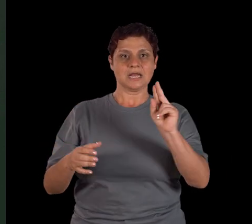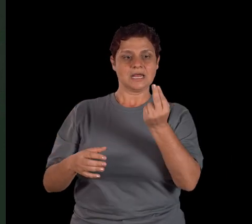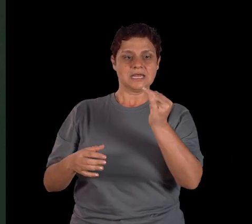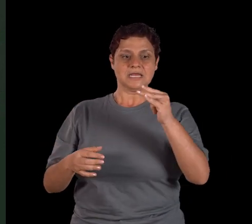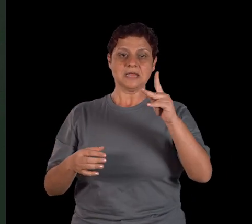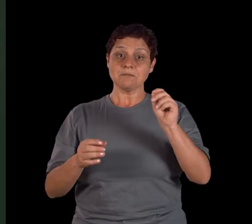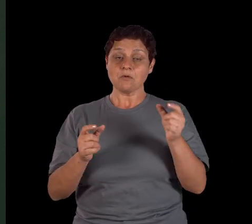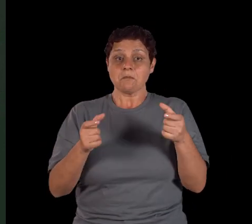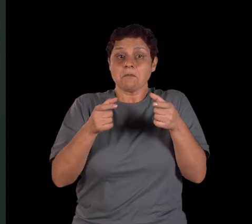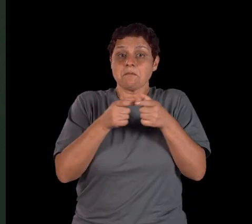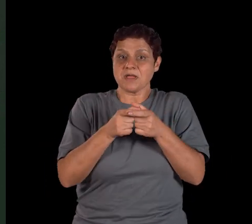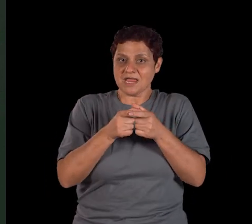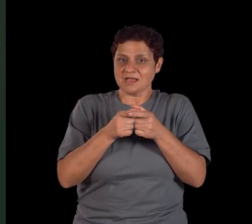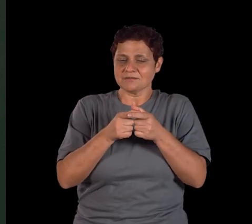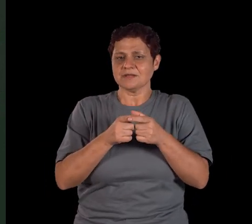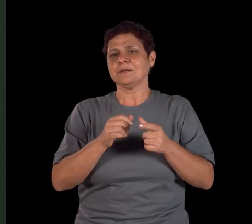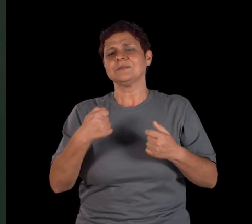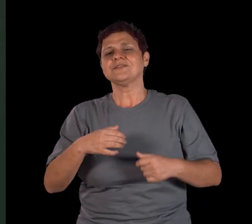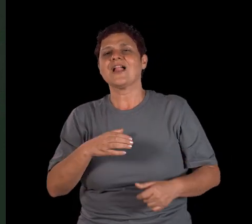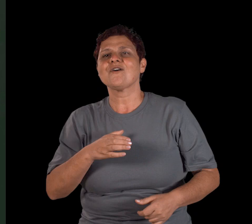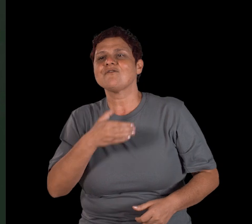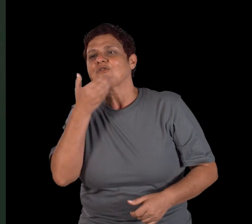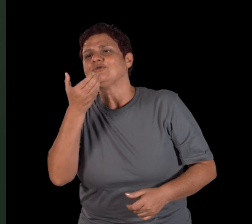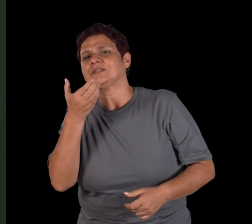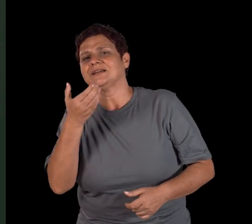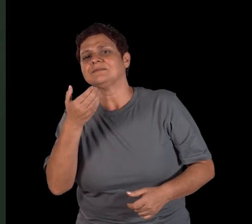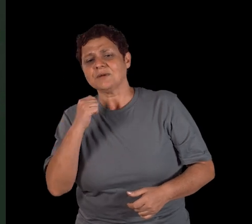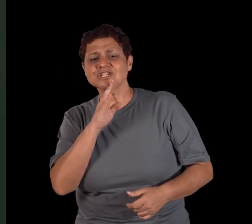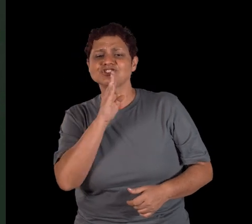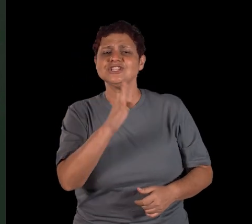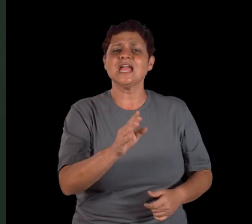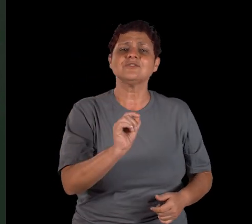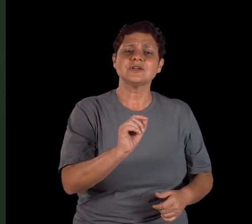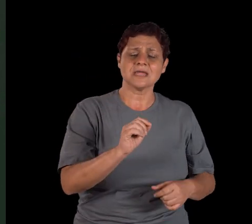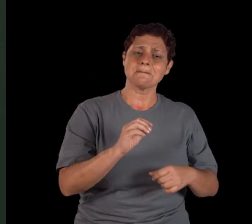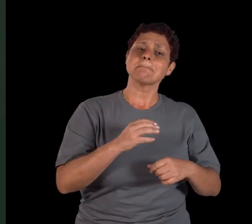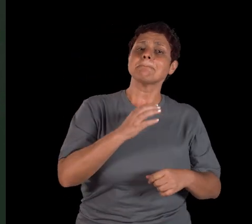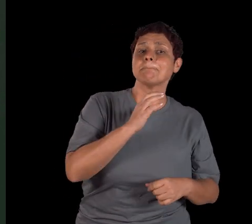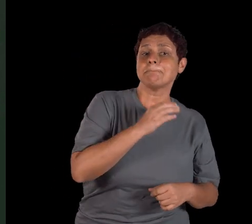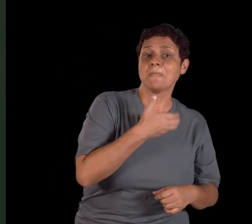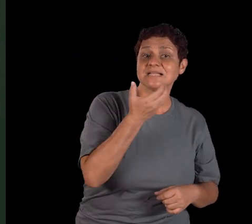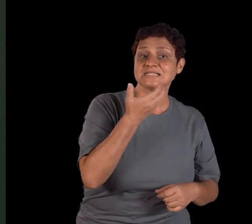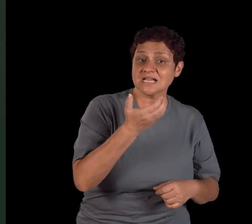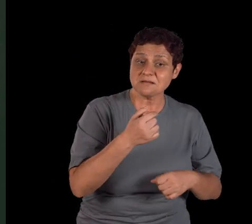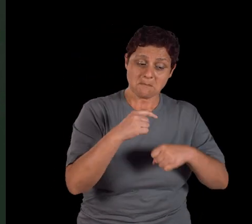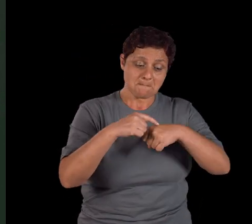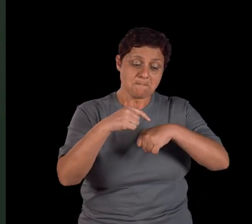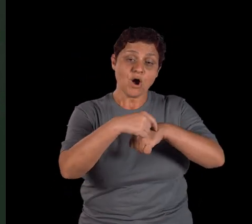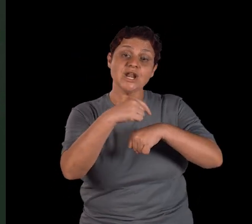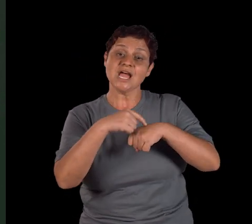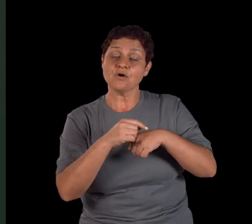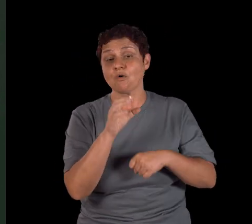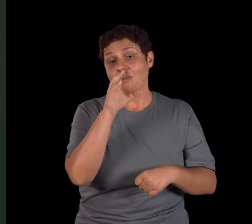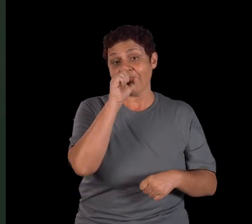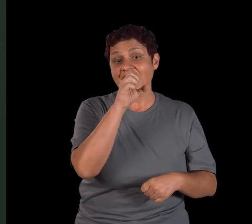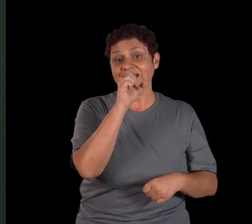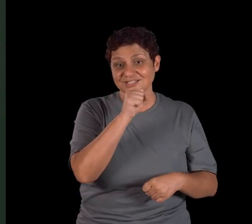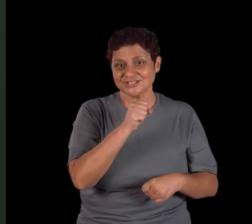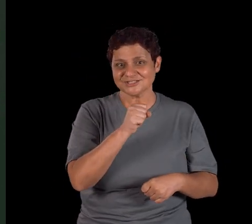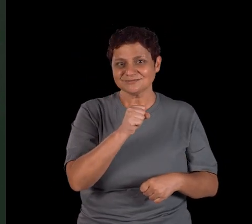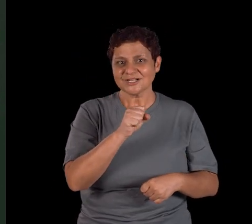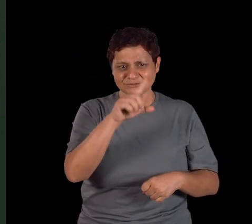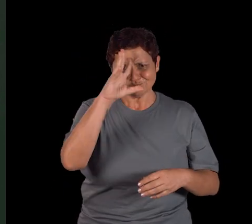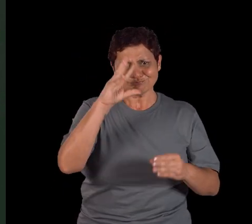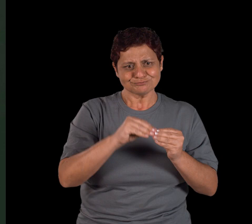Então, sei lá, às vezes você falar assim, fruta, eu falo direto a fruta que eu quero, né? Maçã, morango, laranja,